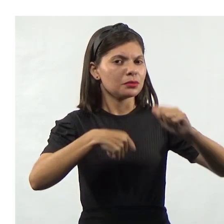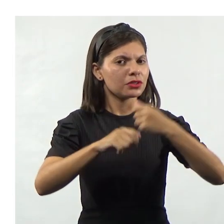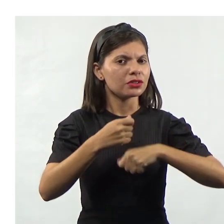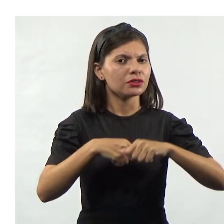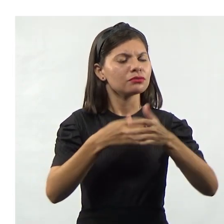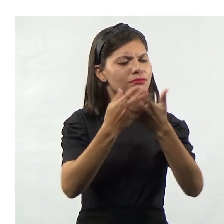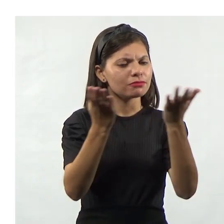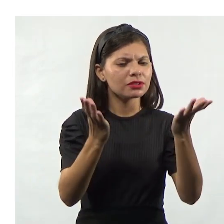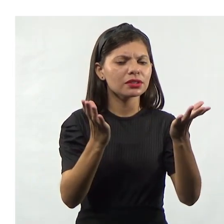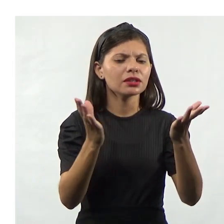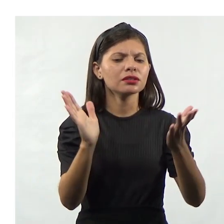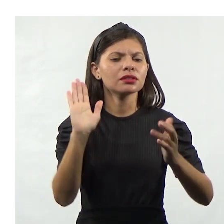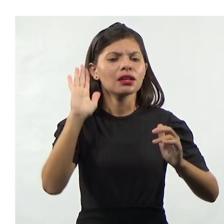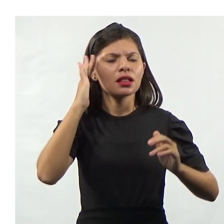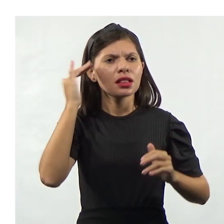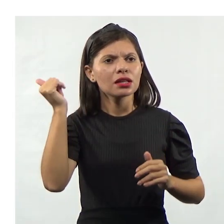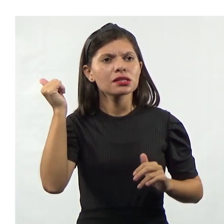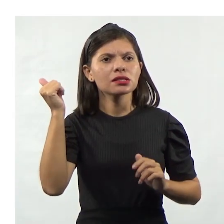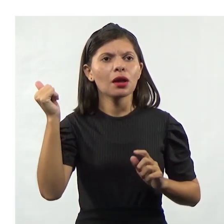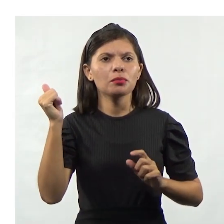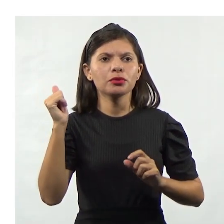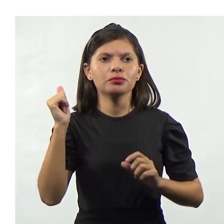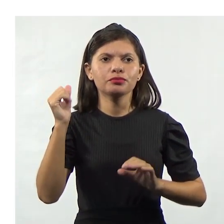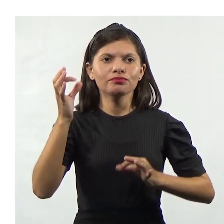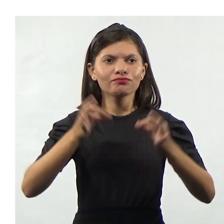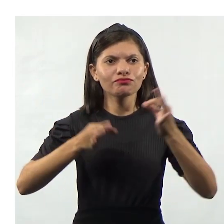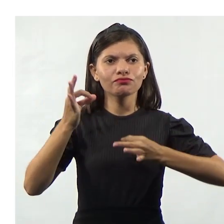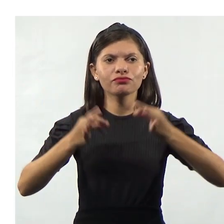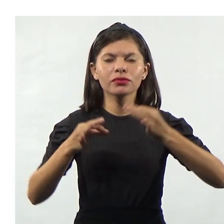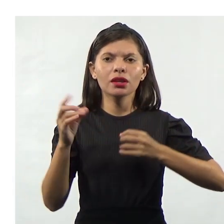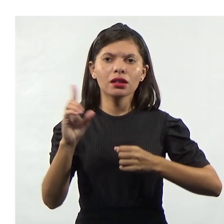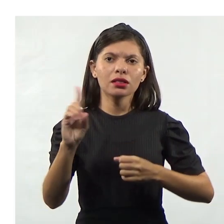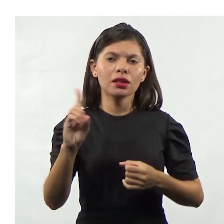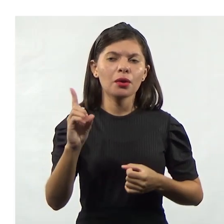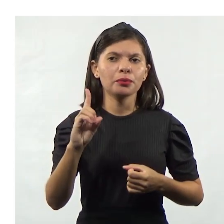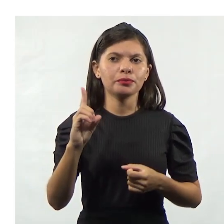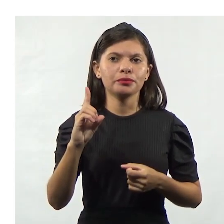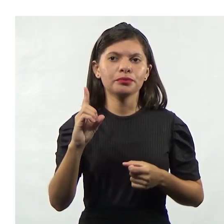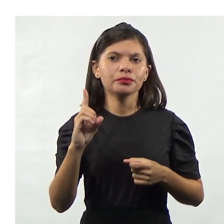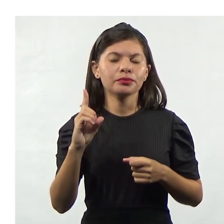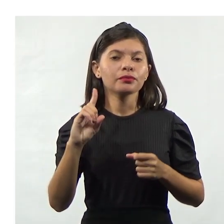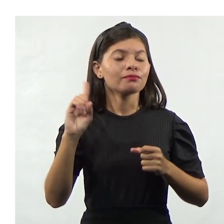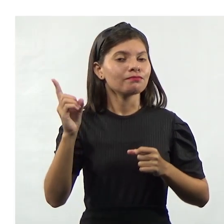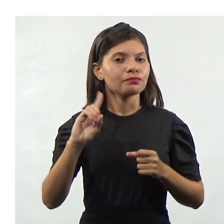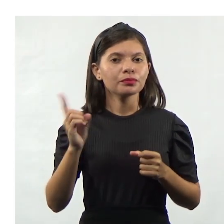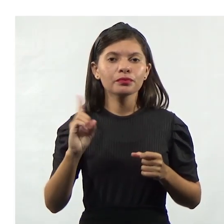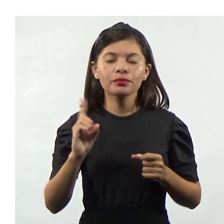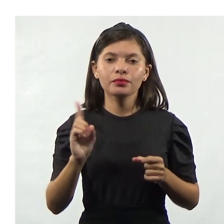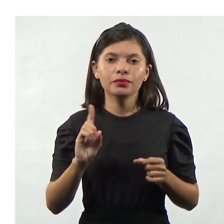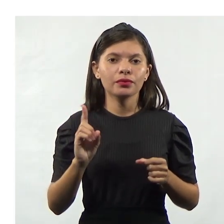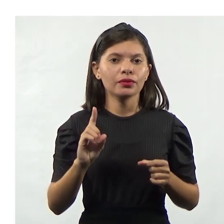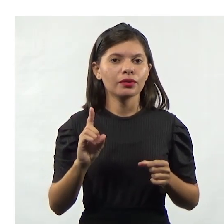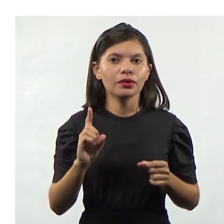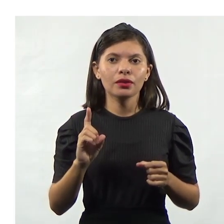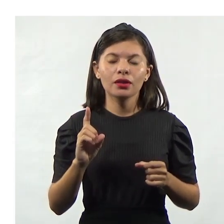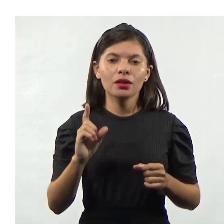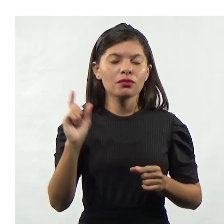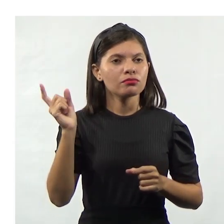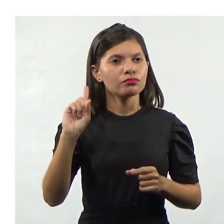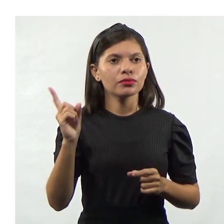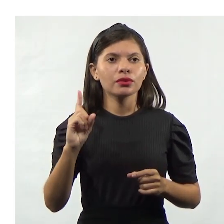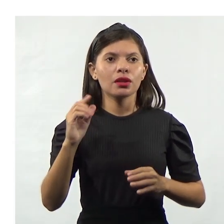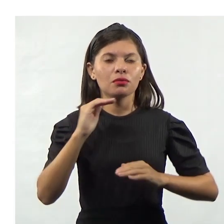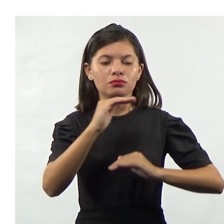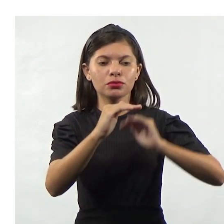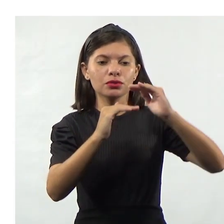administrativo, acredito que todo mundo saiba, né? Que não é um processo judicial. Coloquei aqui só para ficar bem claro que não tem nada a